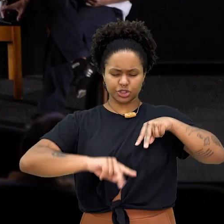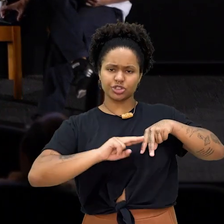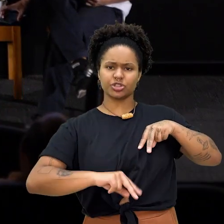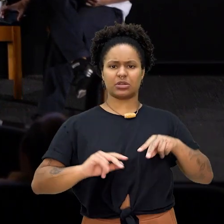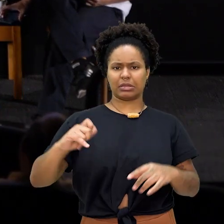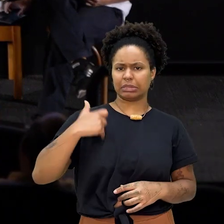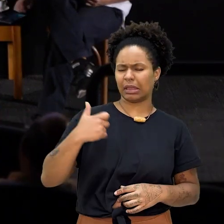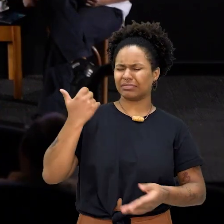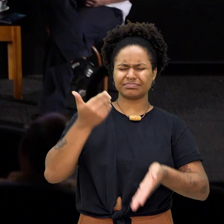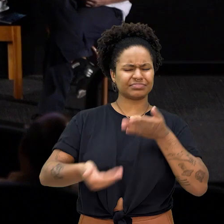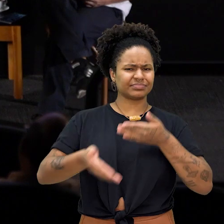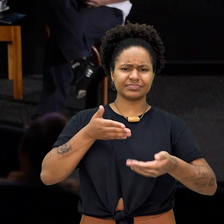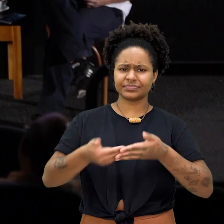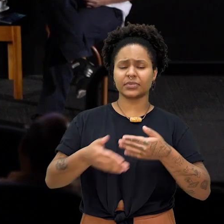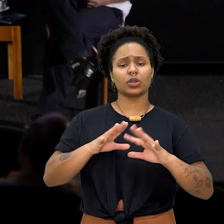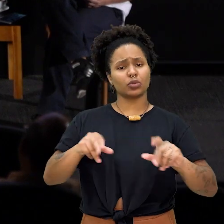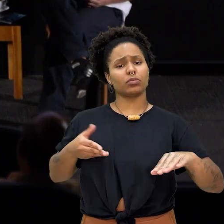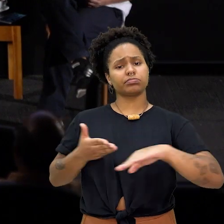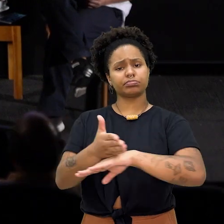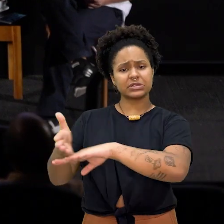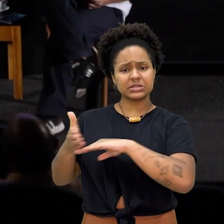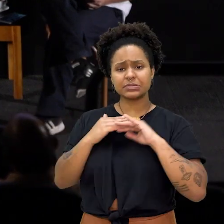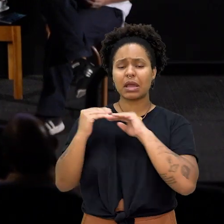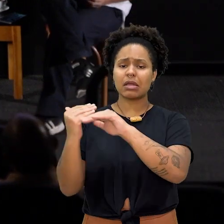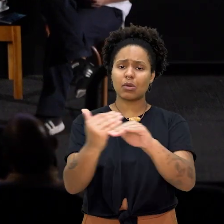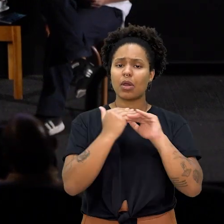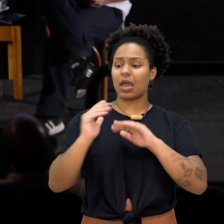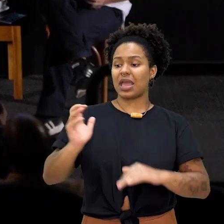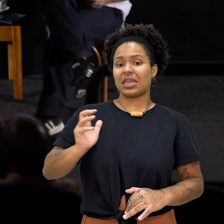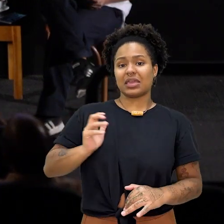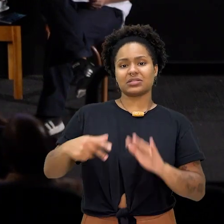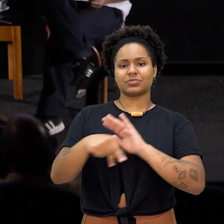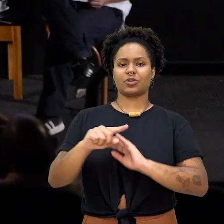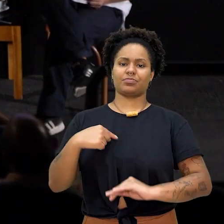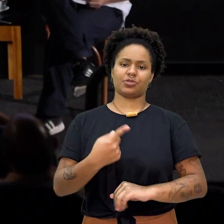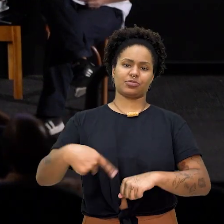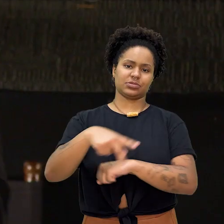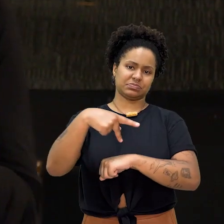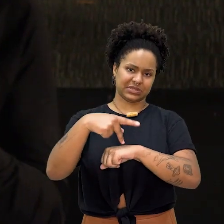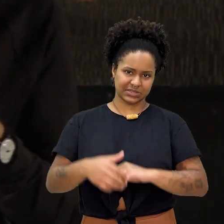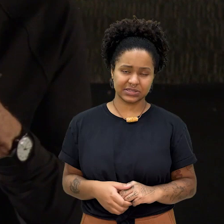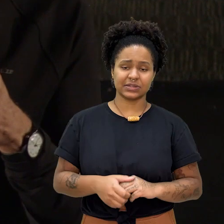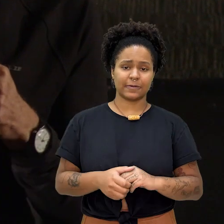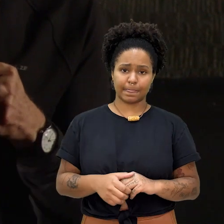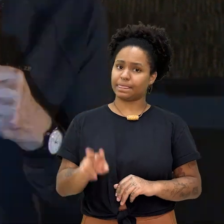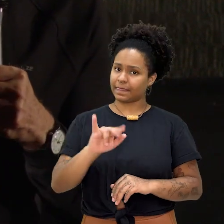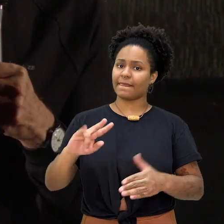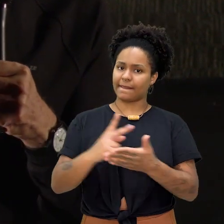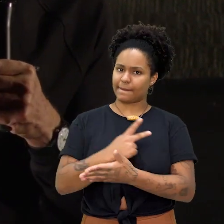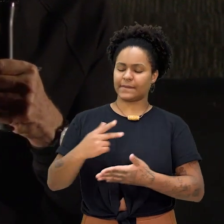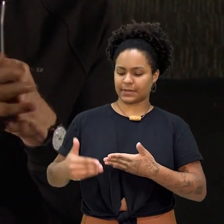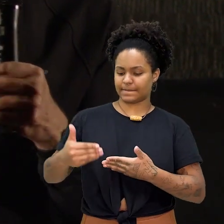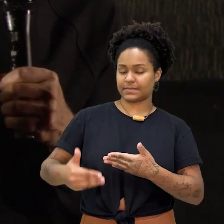ou socioeconômica, de participarmos igualmente da riqueza de nossa nação. Vai